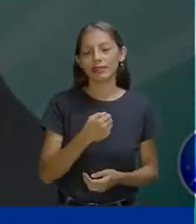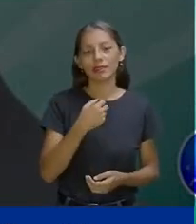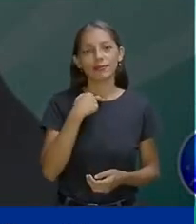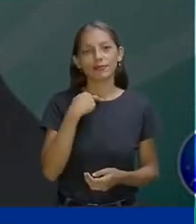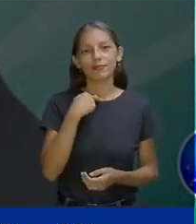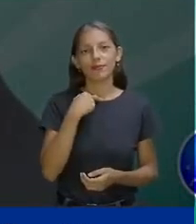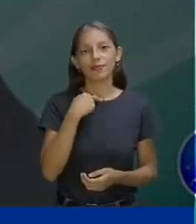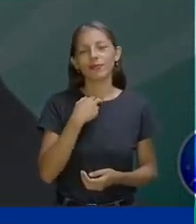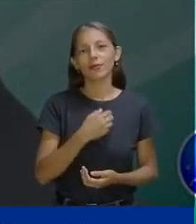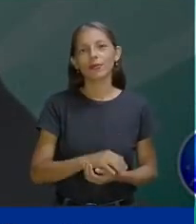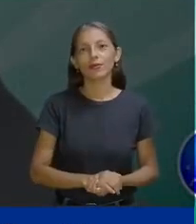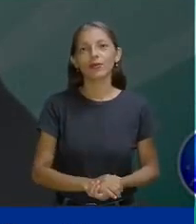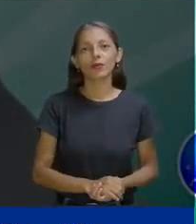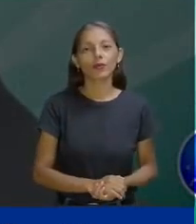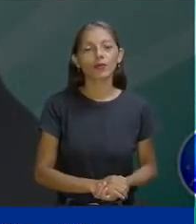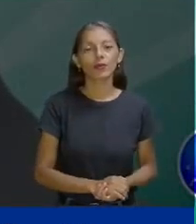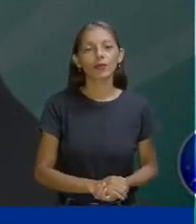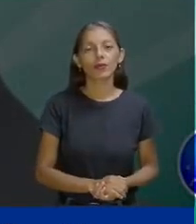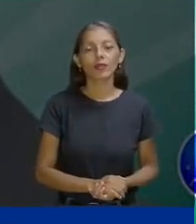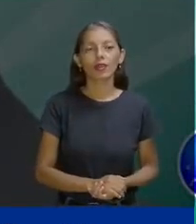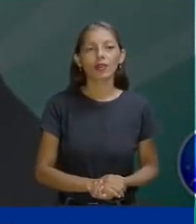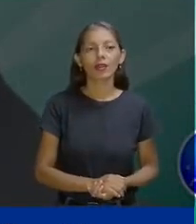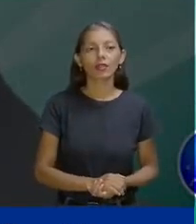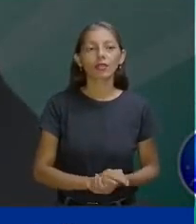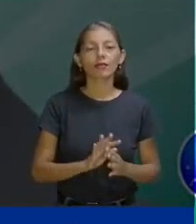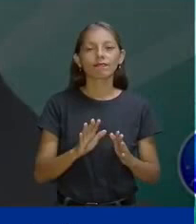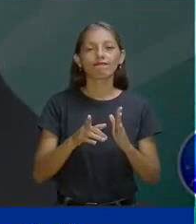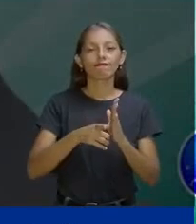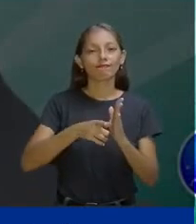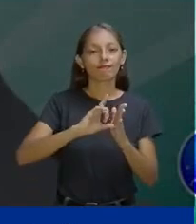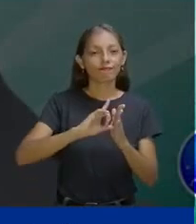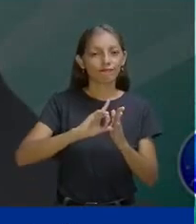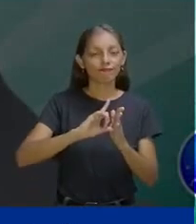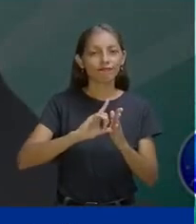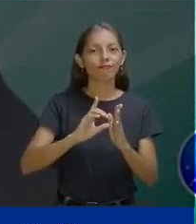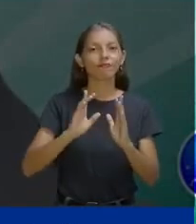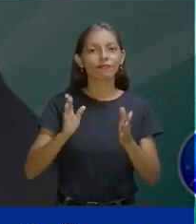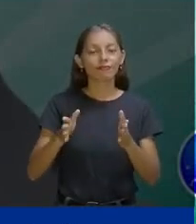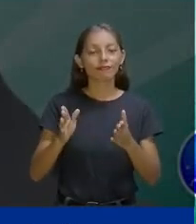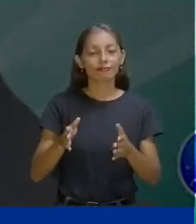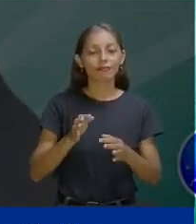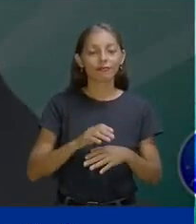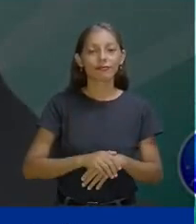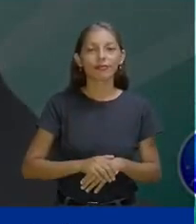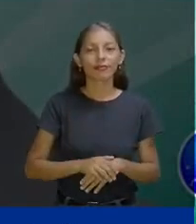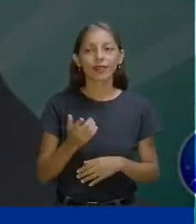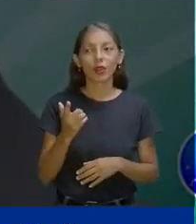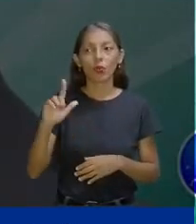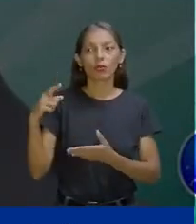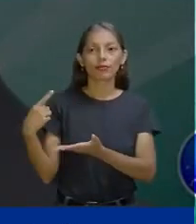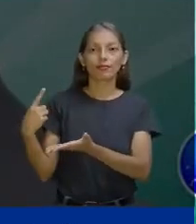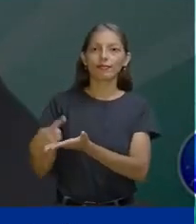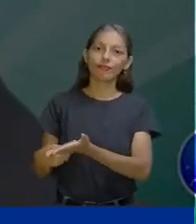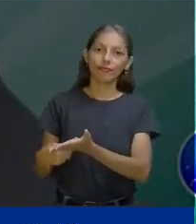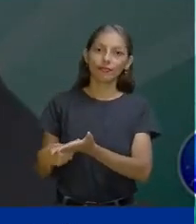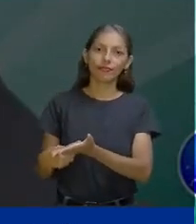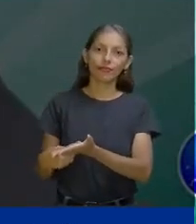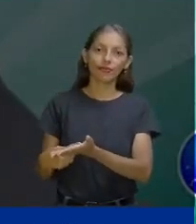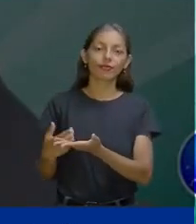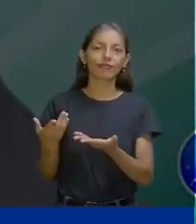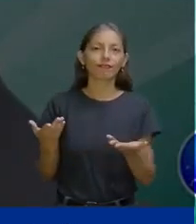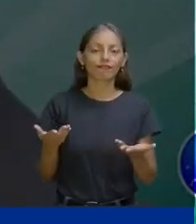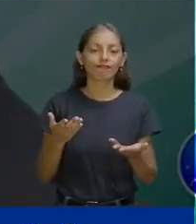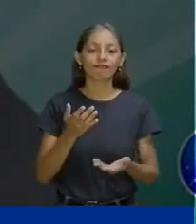é uma questão pessoal que já tinha sido com bastante antecedência agendada para depois